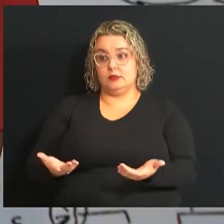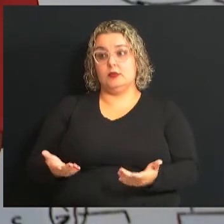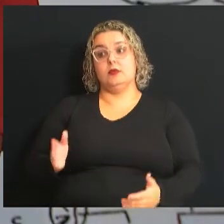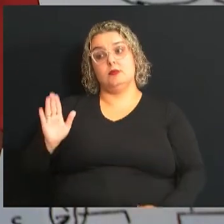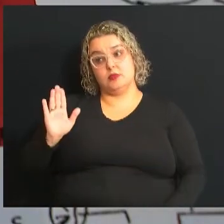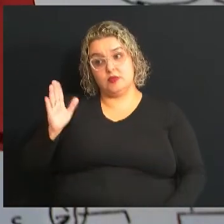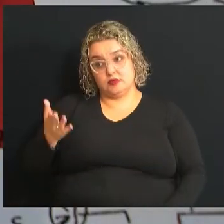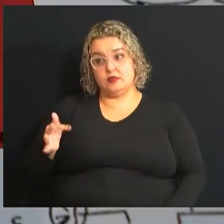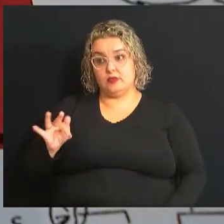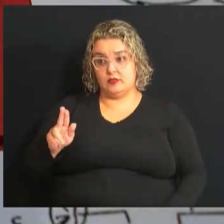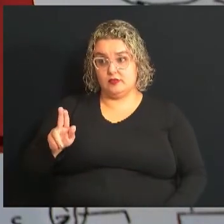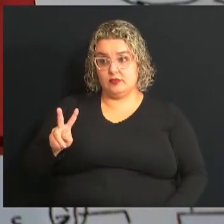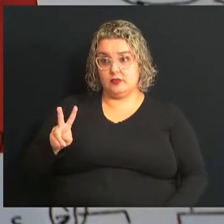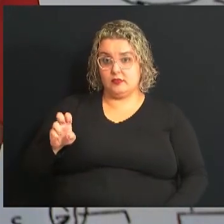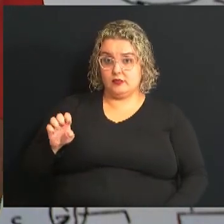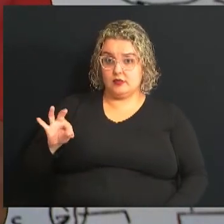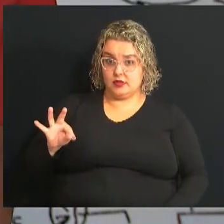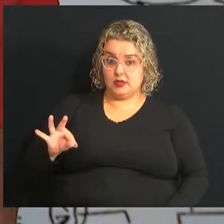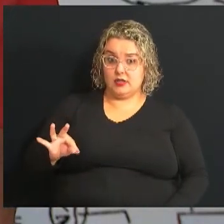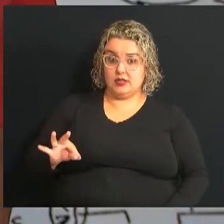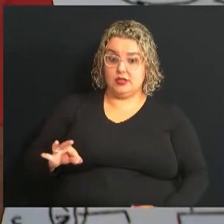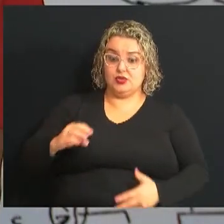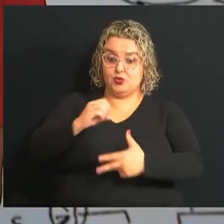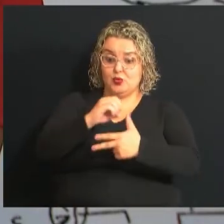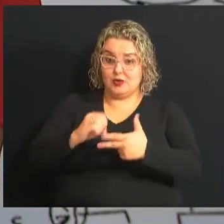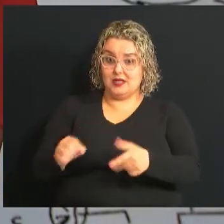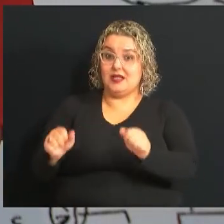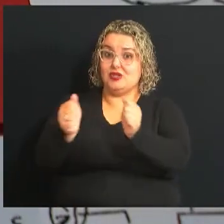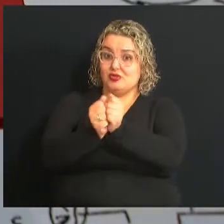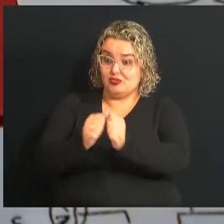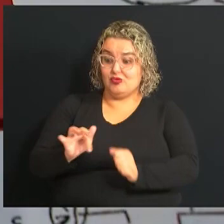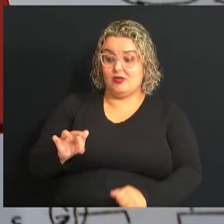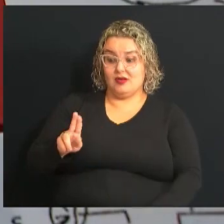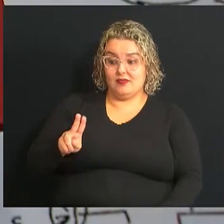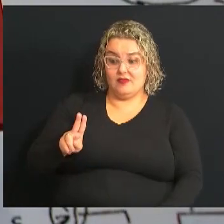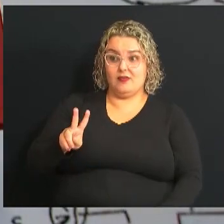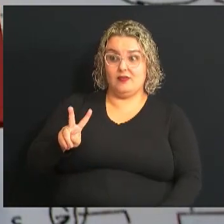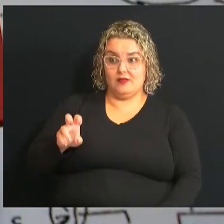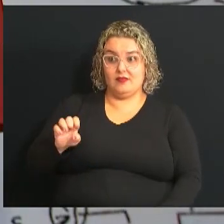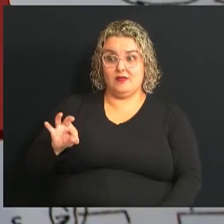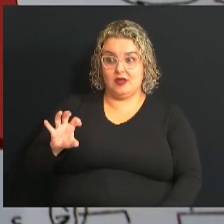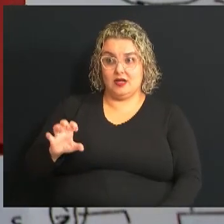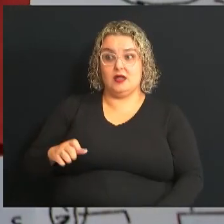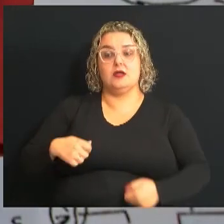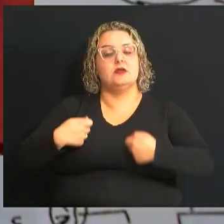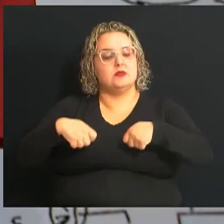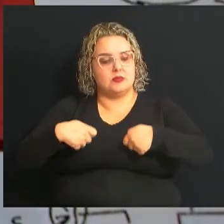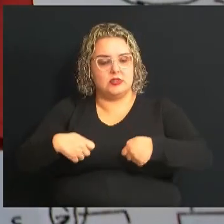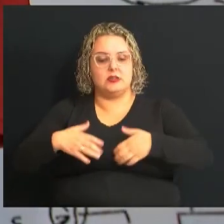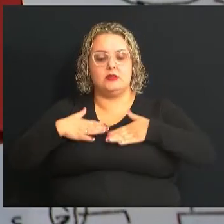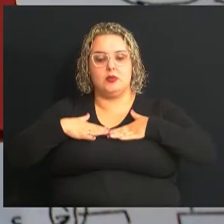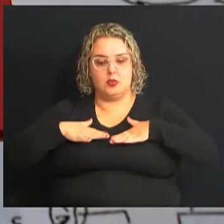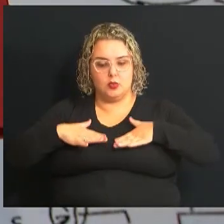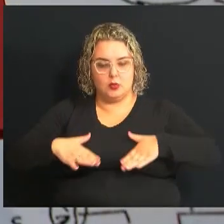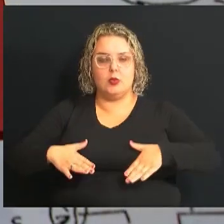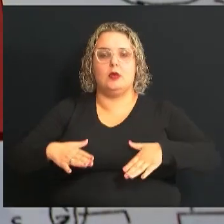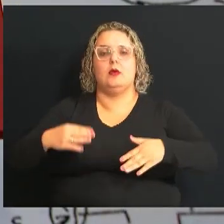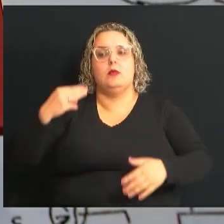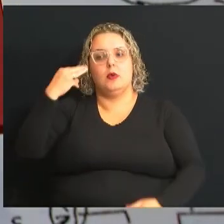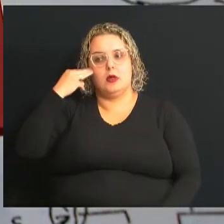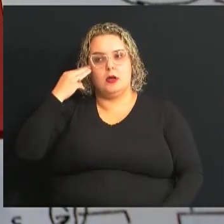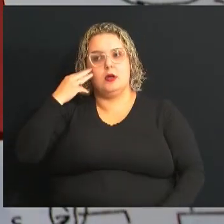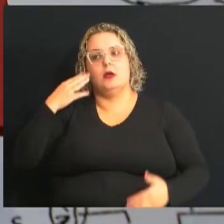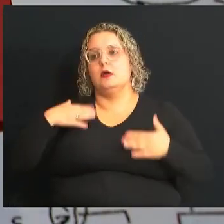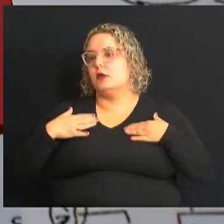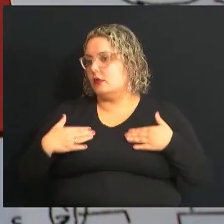fazer FUVEST e Enem, que é em sequência, ele precisa realmente ter um descanso mental e físico para aguentar essa